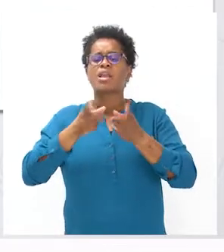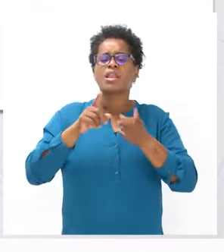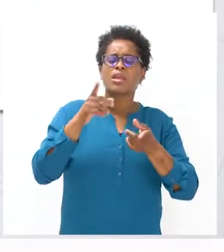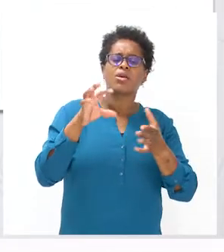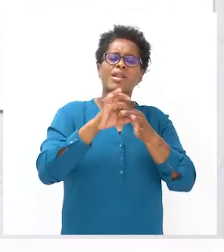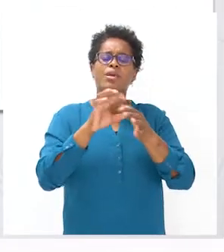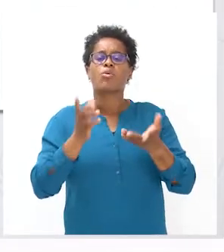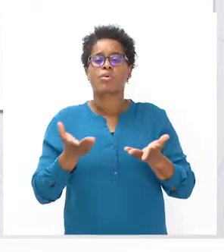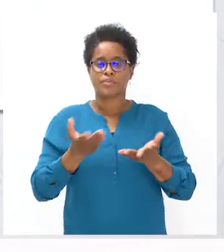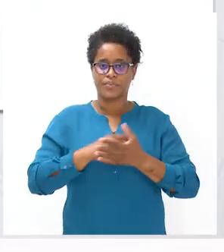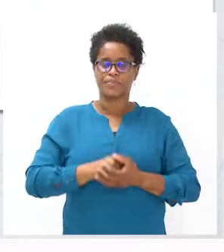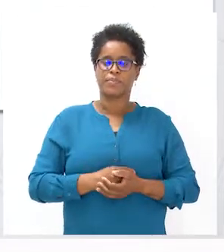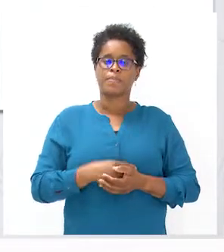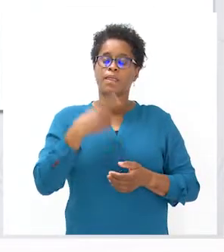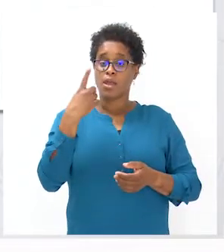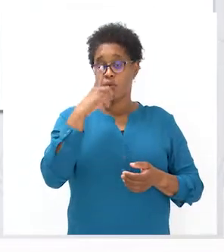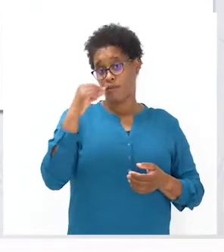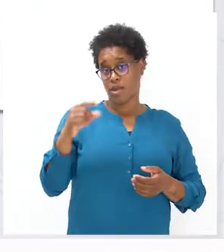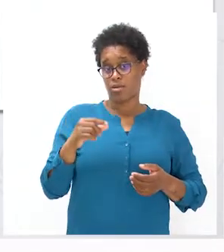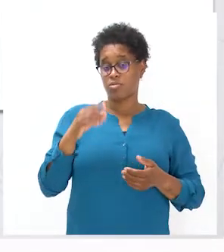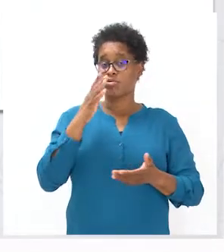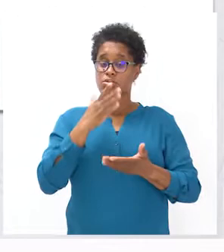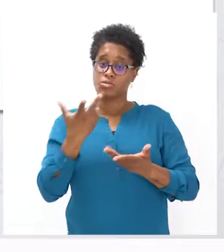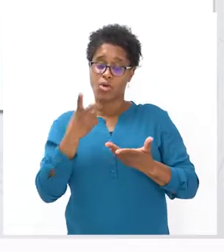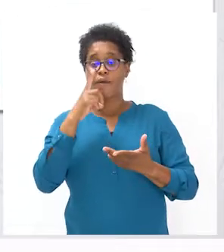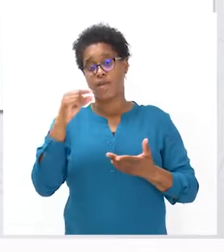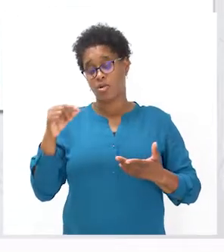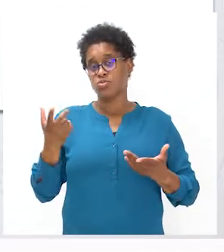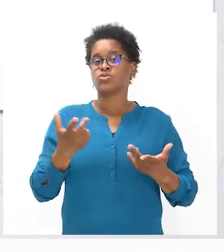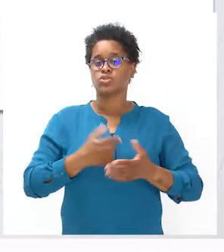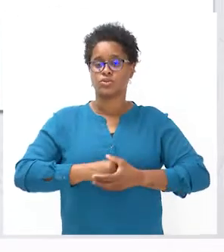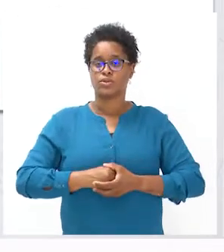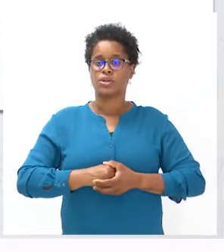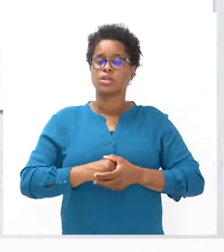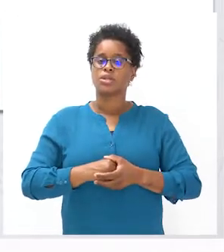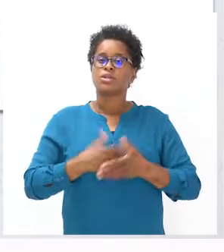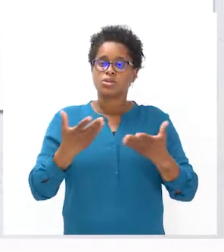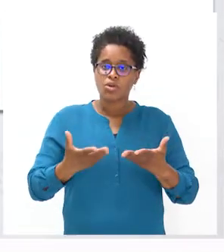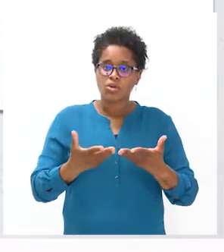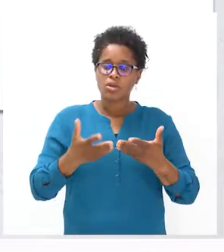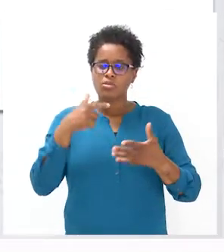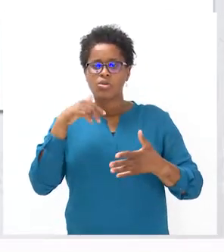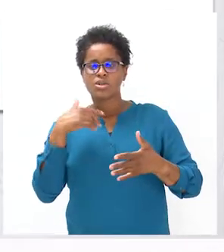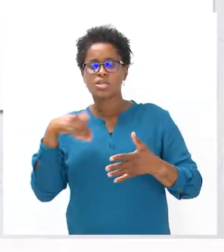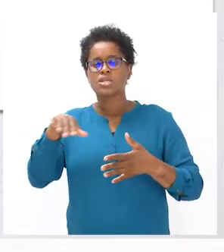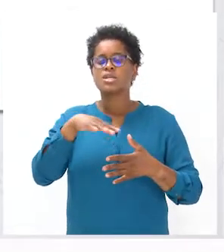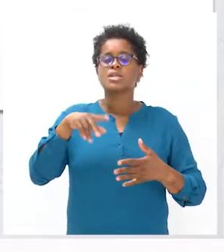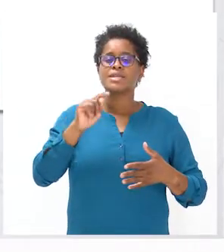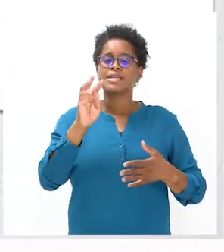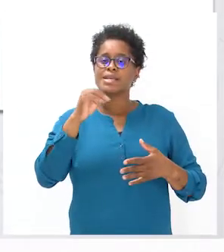quê? É um verbo, ou são verbos que exprimem estados ou